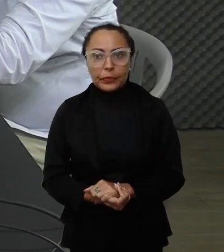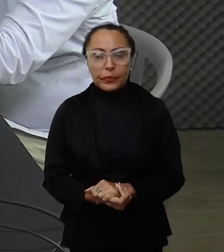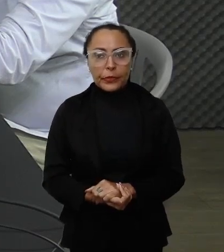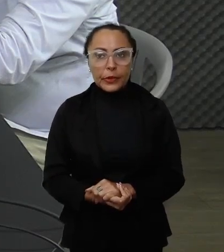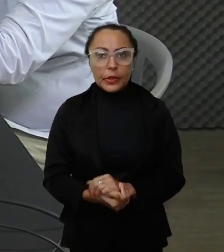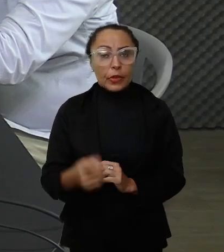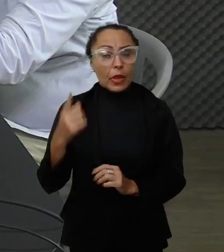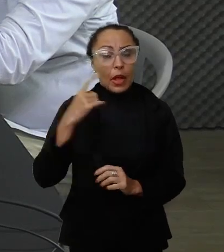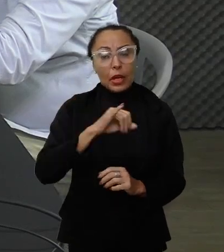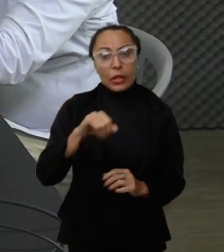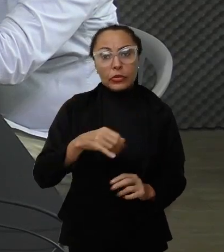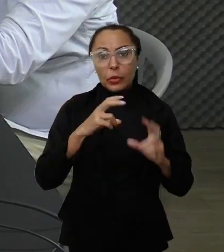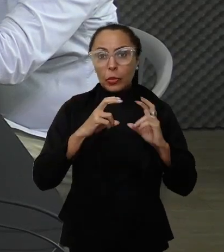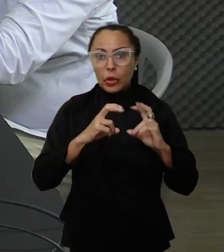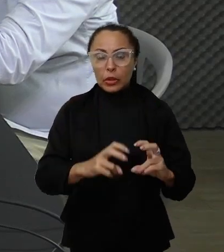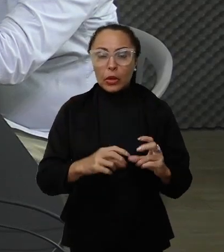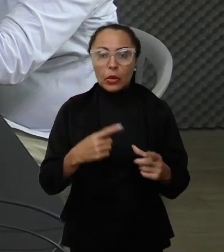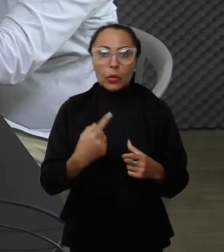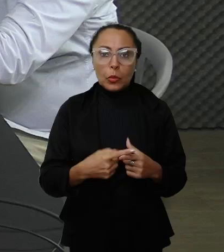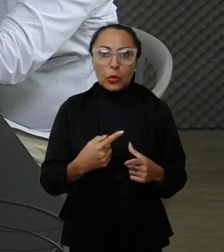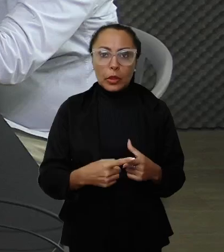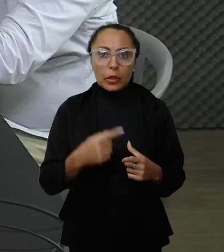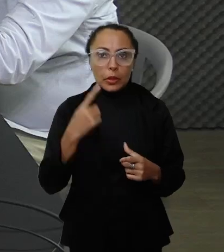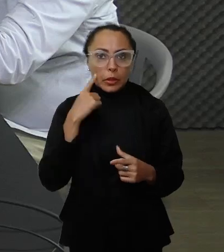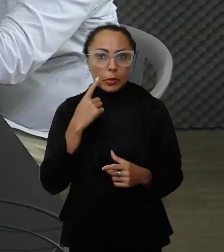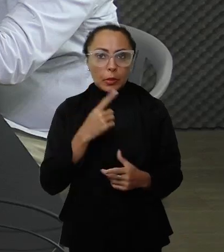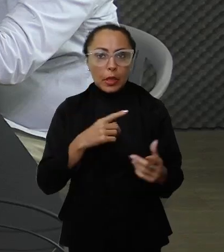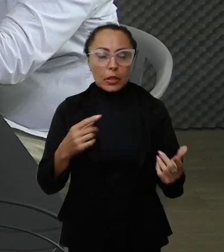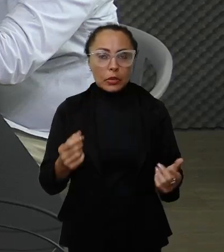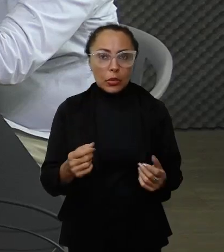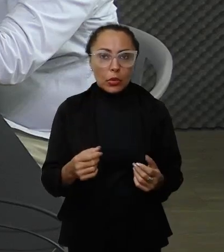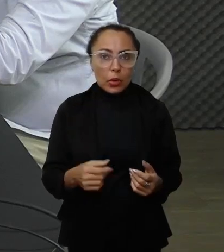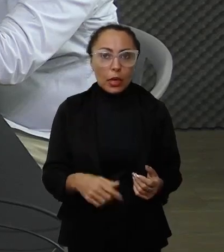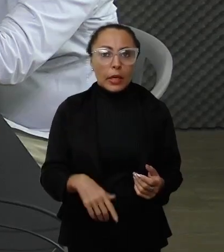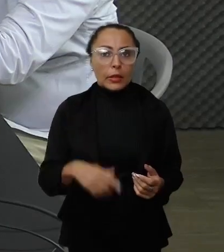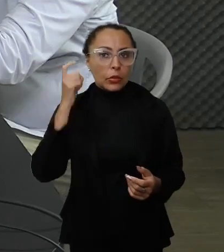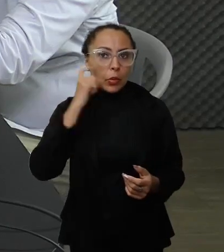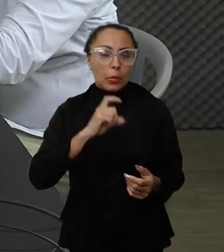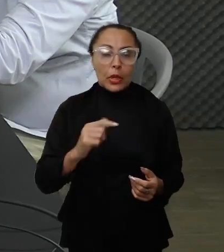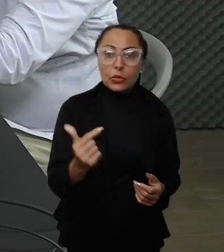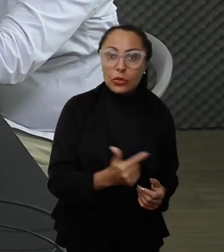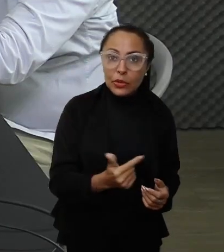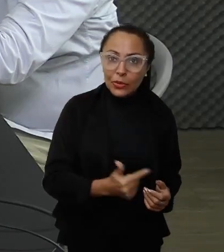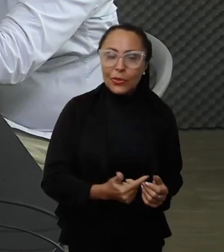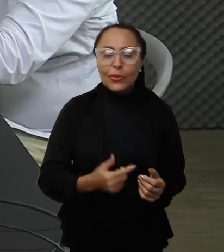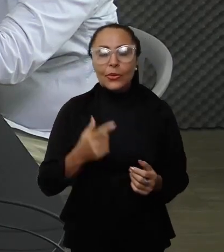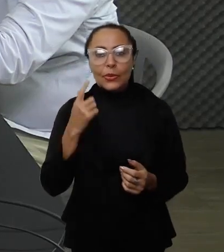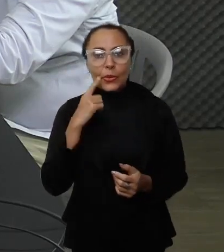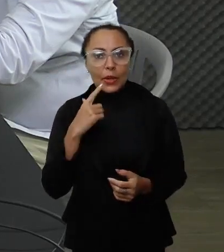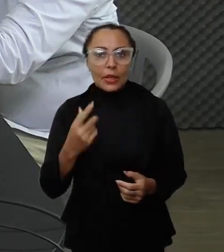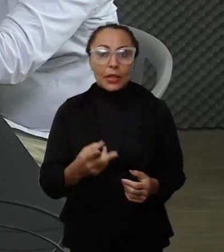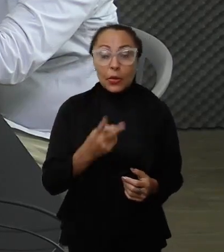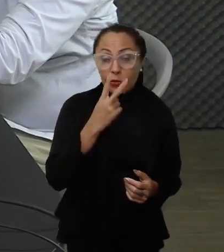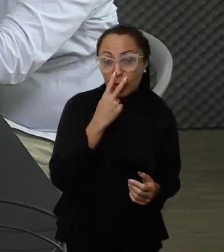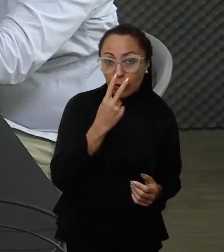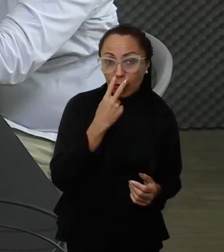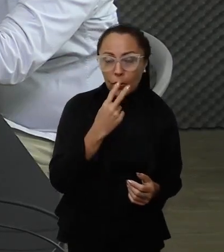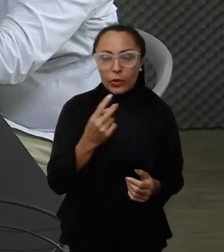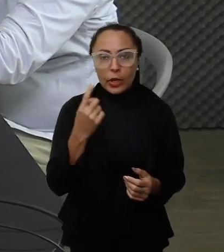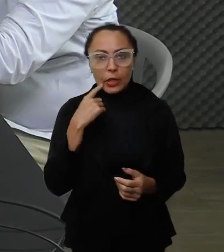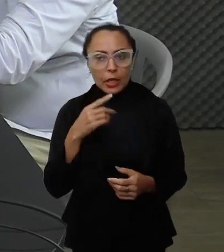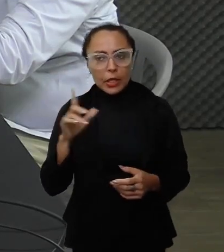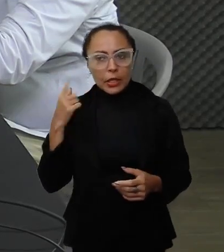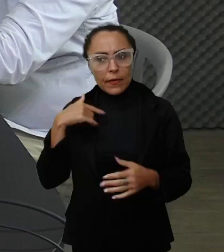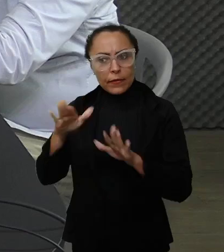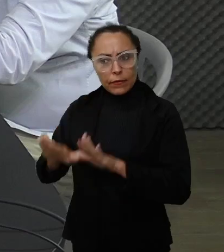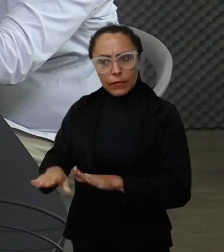de Jaboatão? Porque foi por lá que passou Dom Pedro II em direção ao Monte das Tabocas, em Vitória de Santo Antão, e ele ia se hospedar em Moreno,